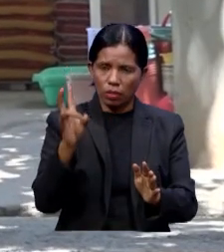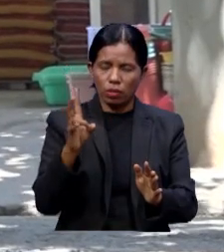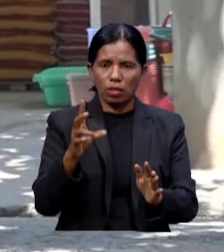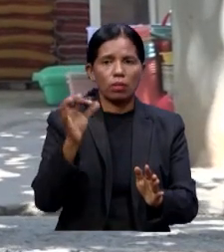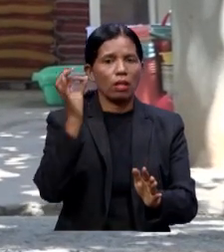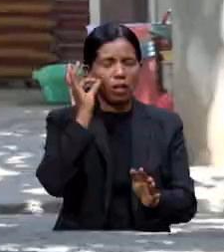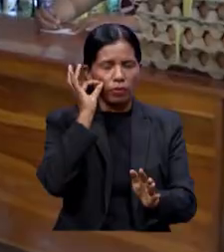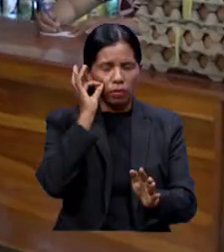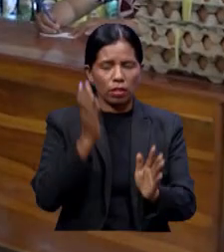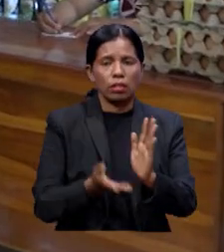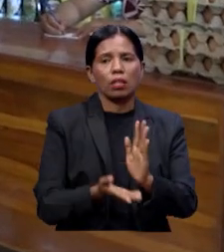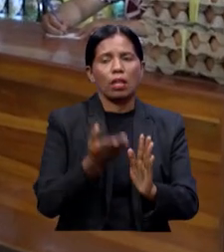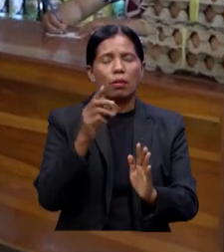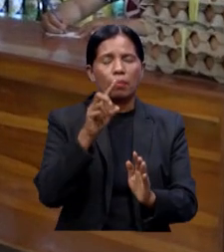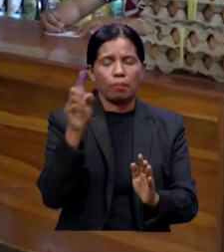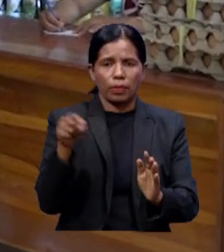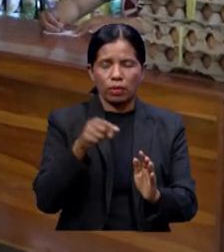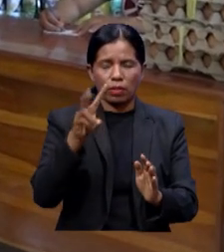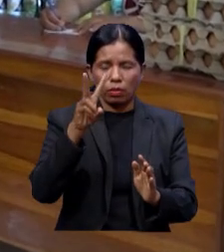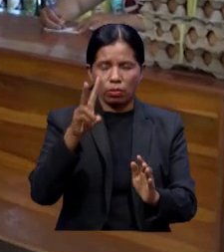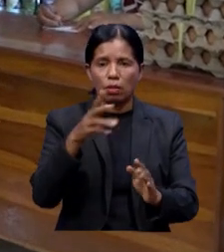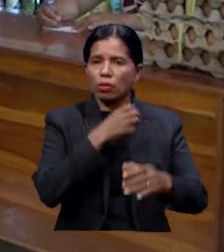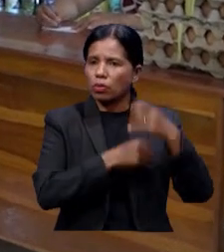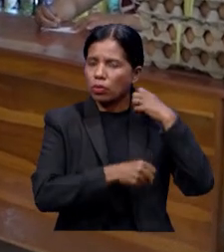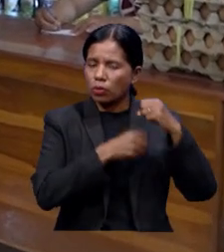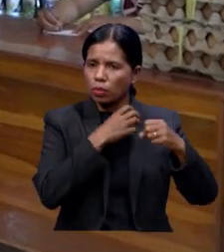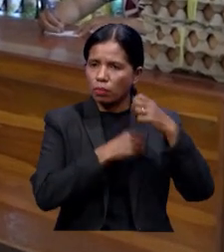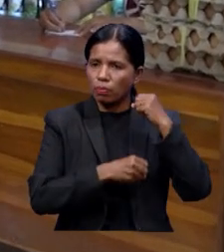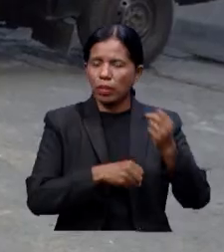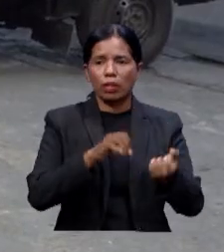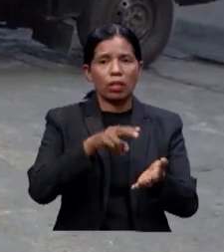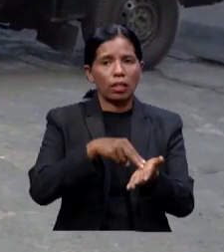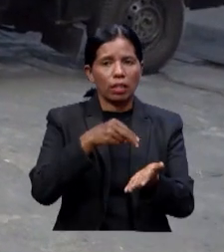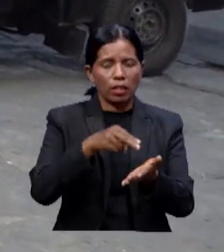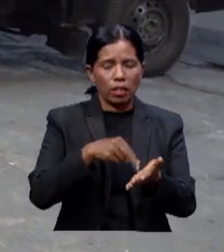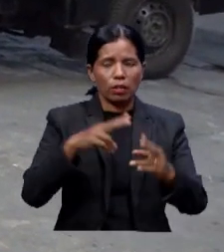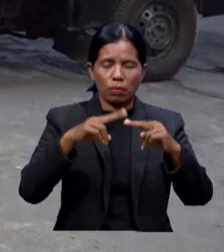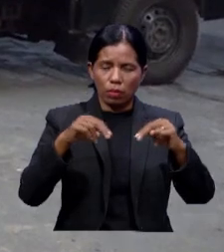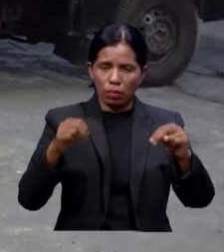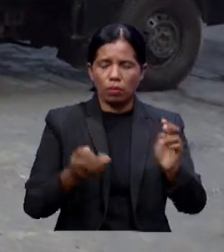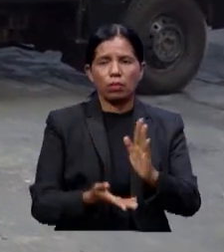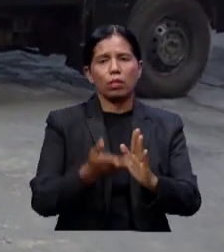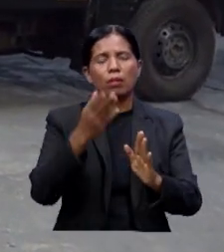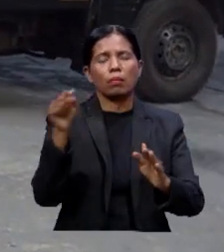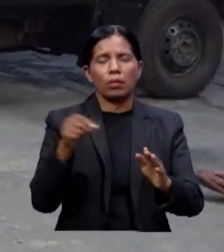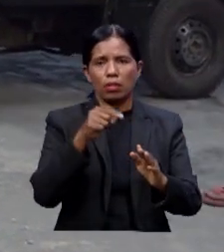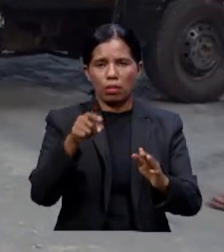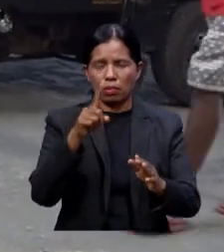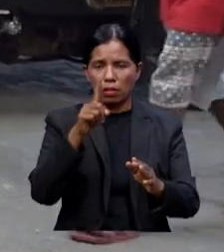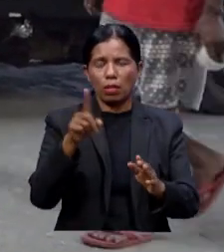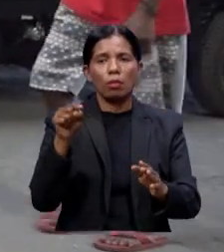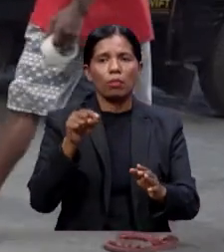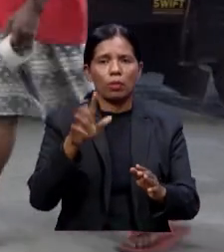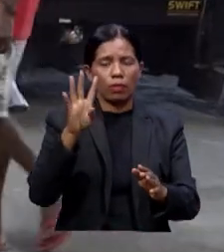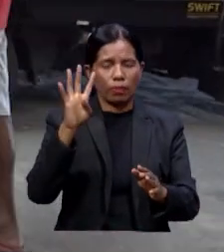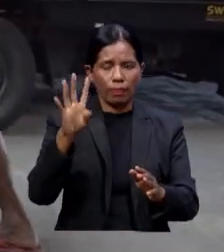por cento rua ponto hat, susuben, queijo no manutolun saiba por cento ida ponto hat, produto aihan menos por cento